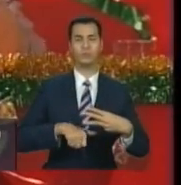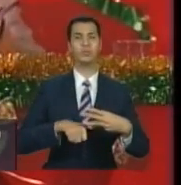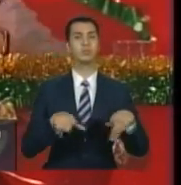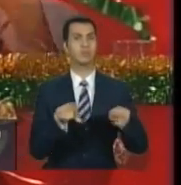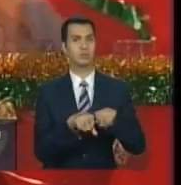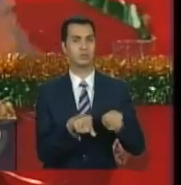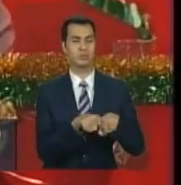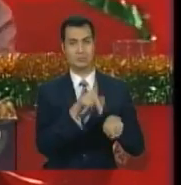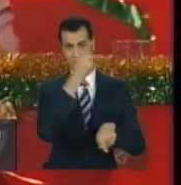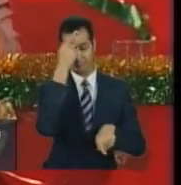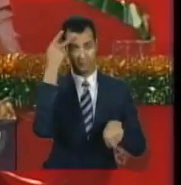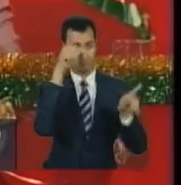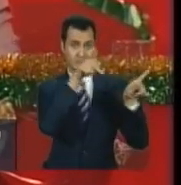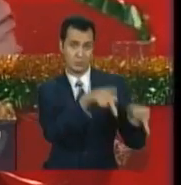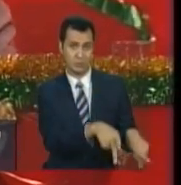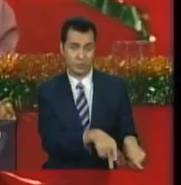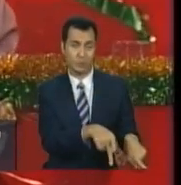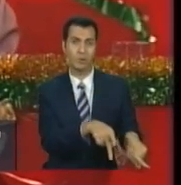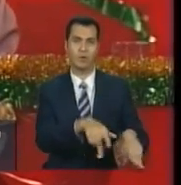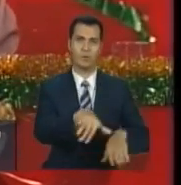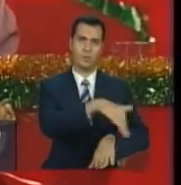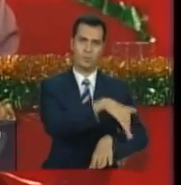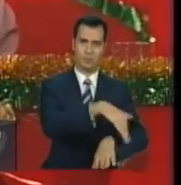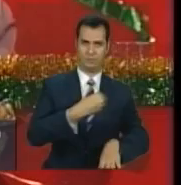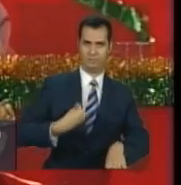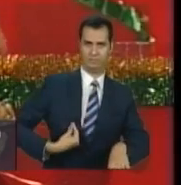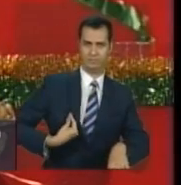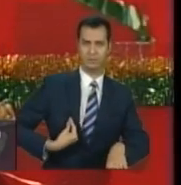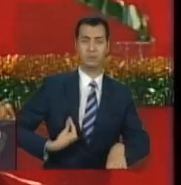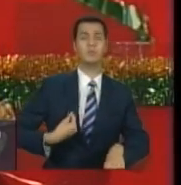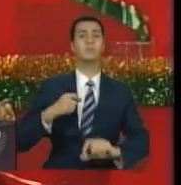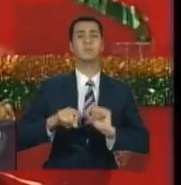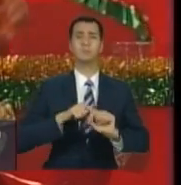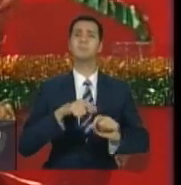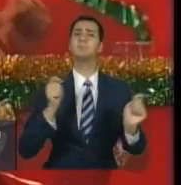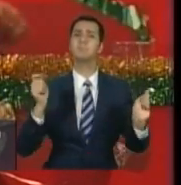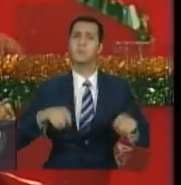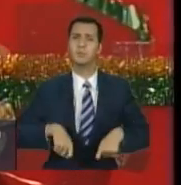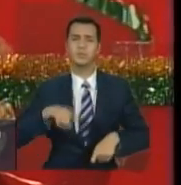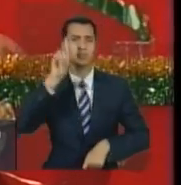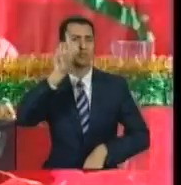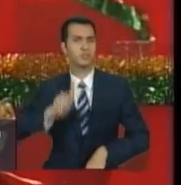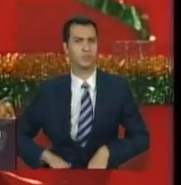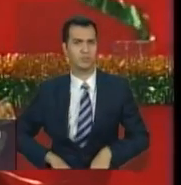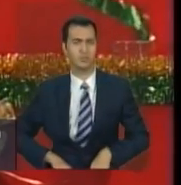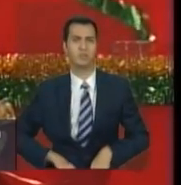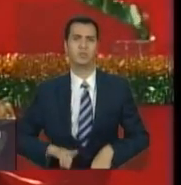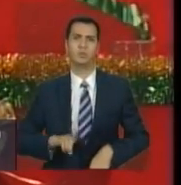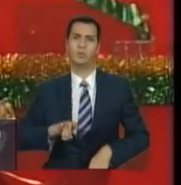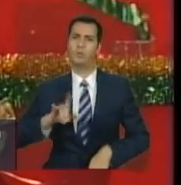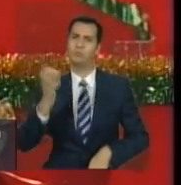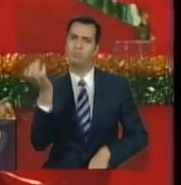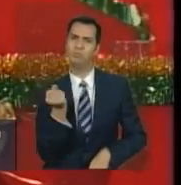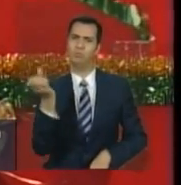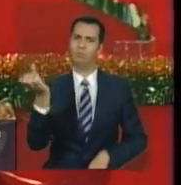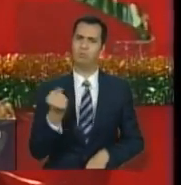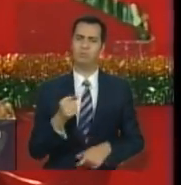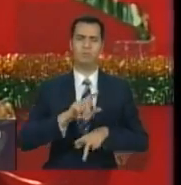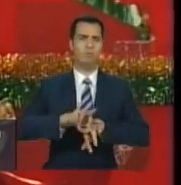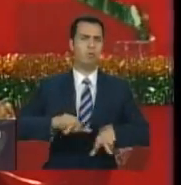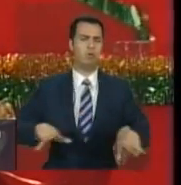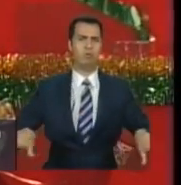tenha direito a todos os benefícios que as pessoas no Brasil,